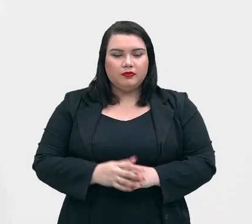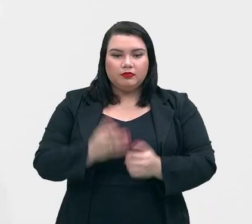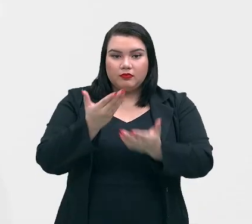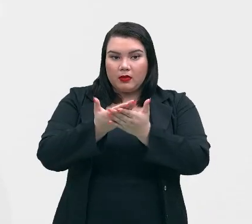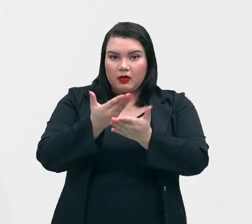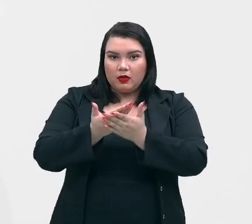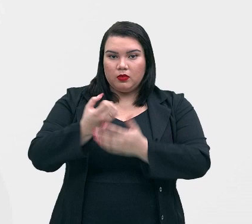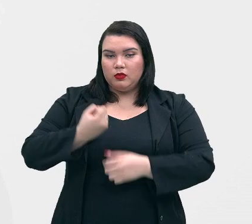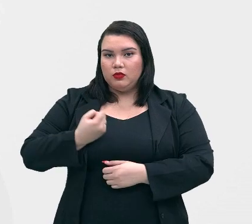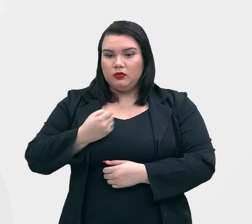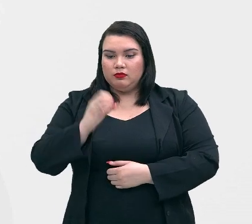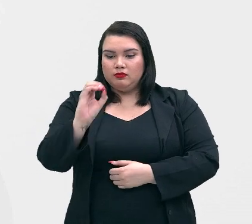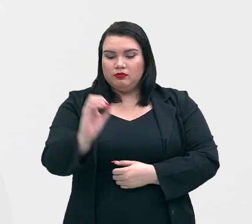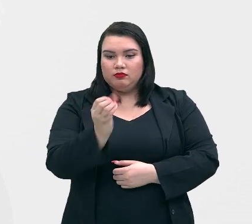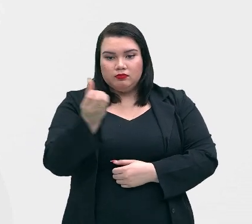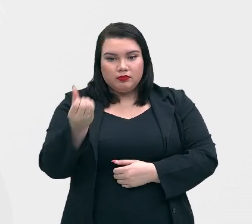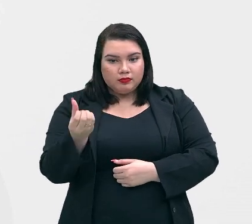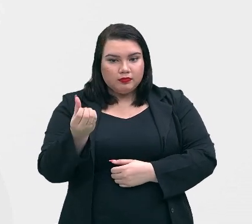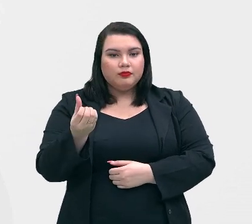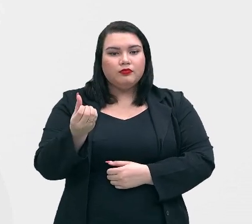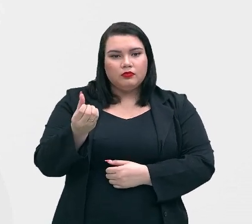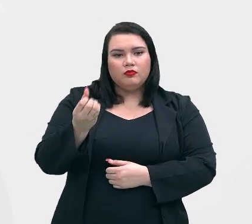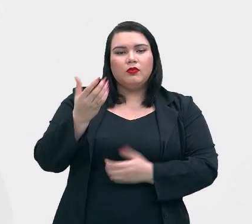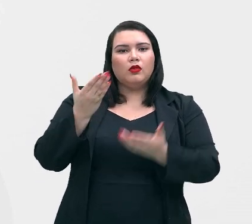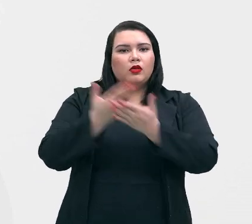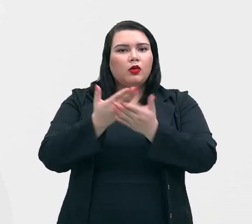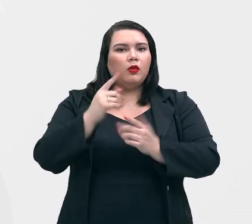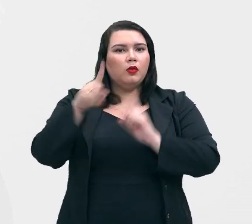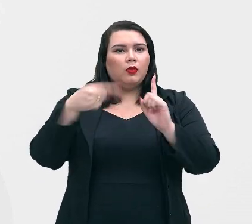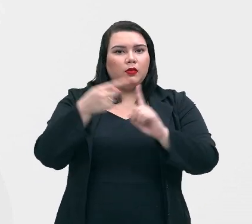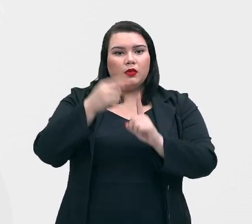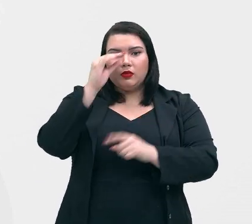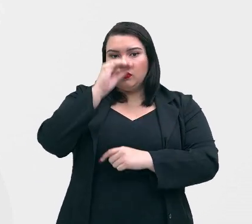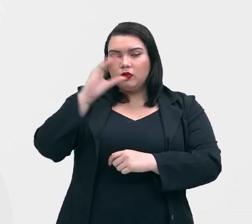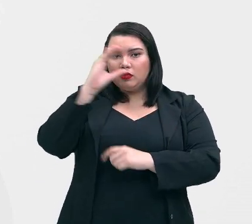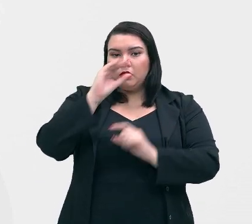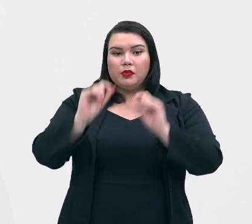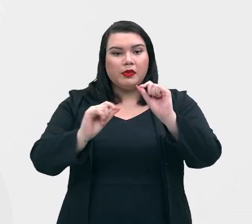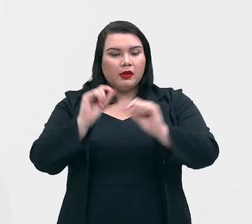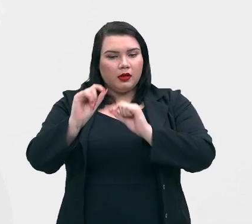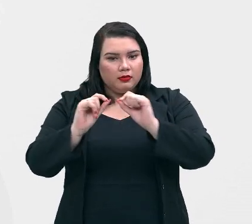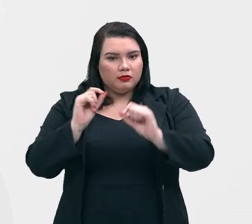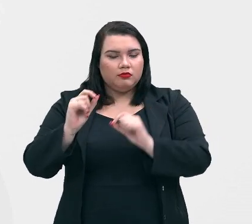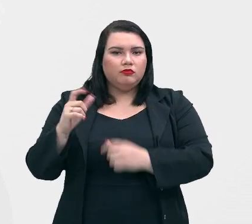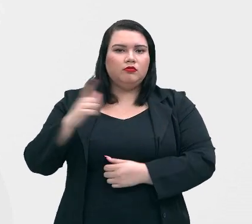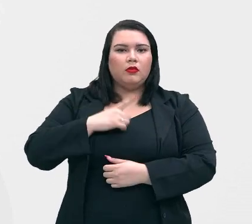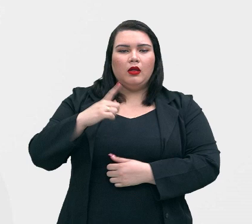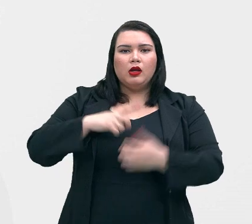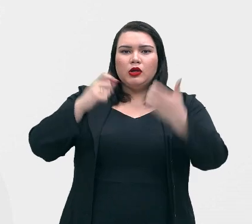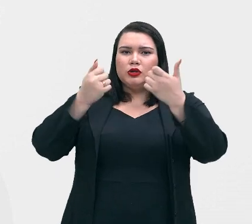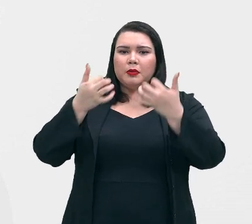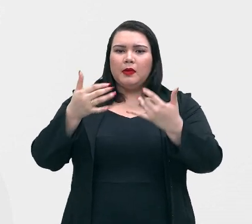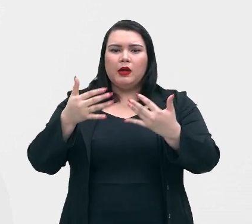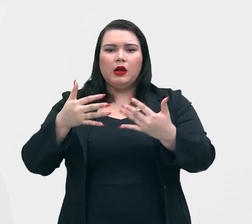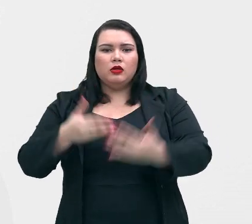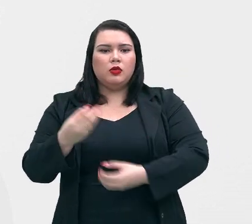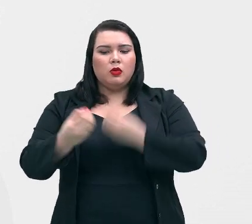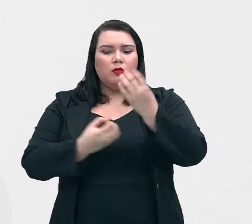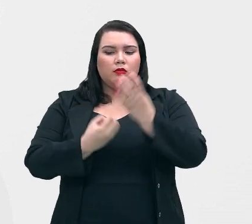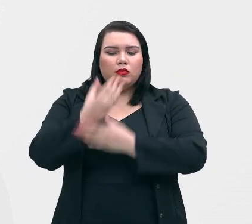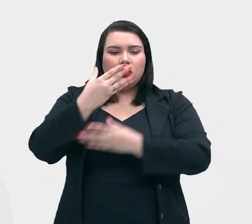aula 6, nós iremos verificar o nosso objeto de conhecimento, ideias e concepções sobre a